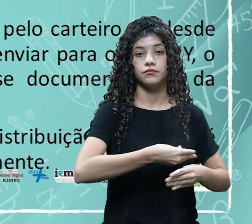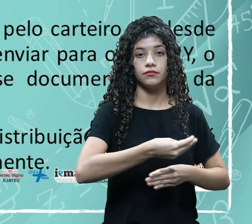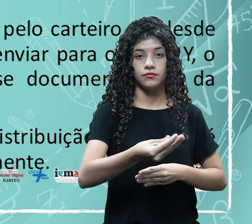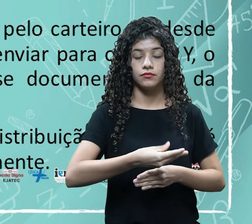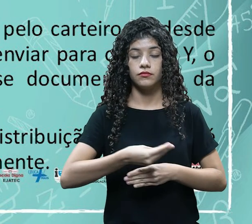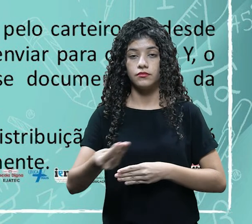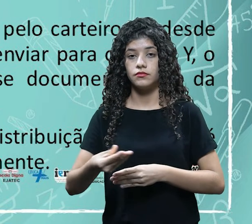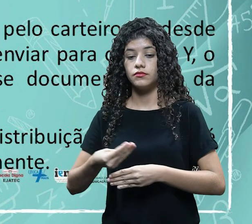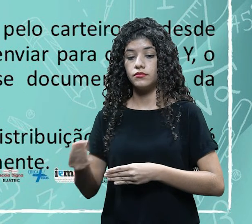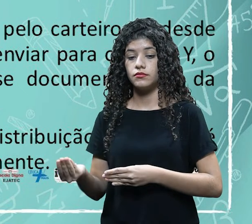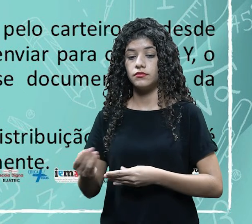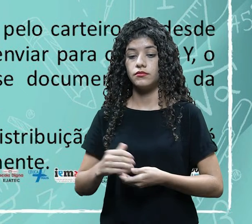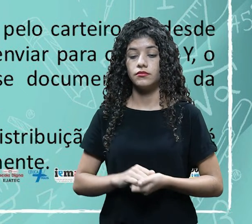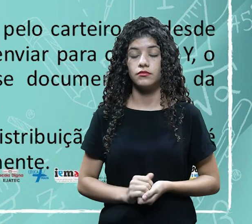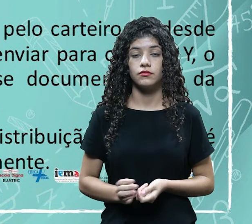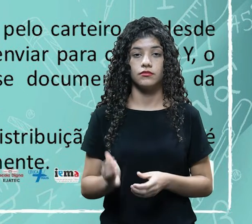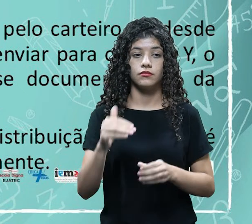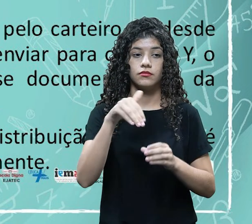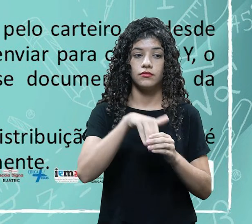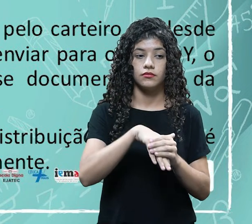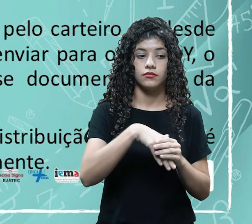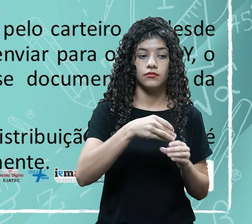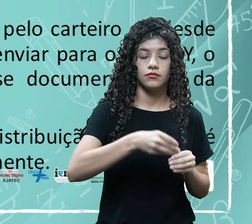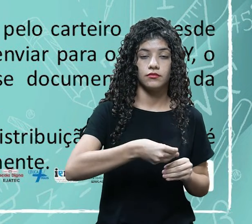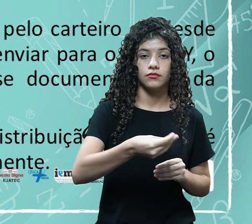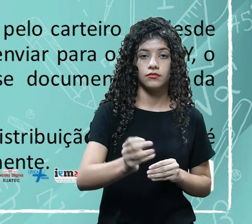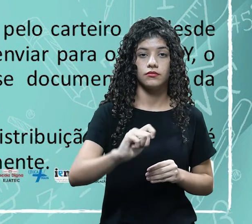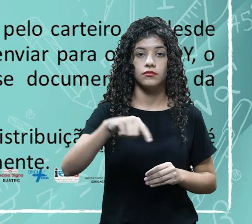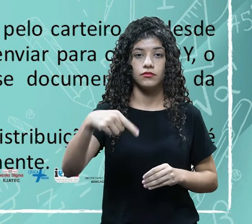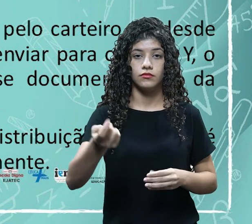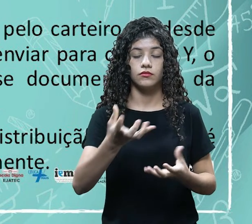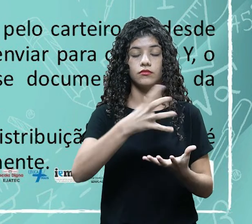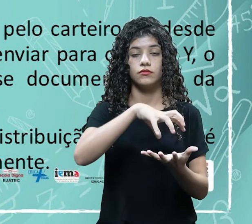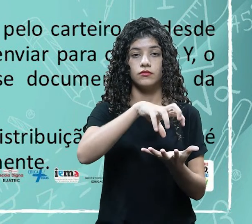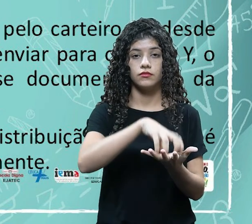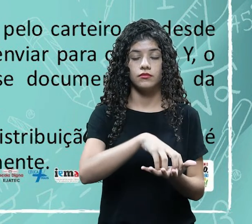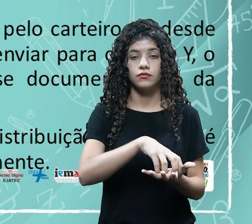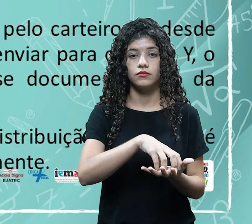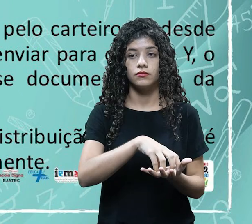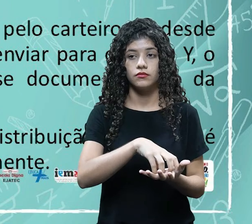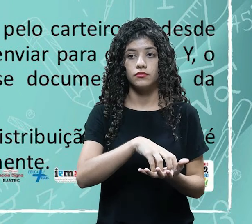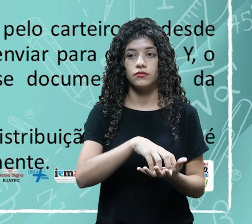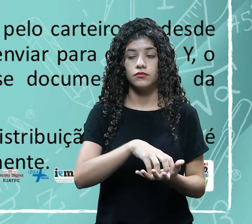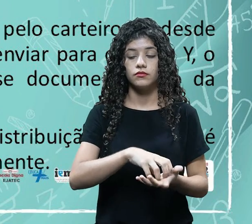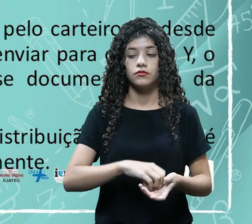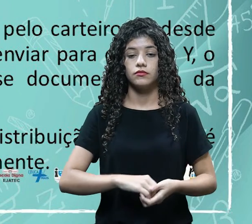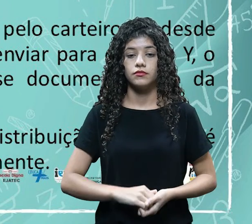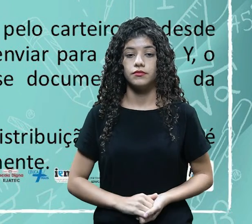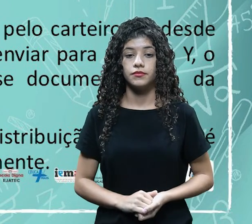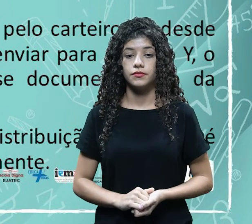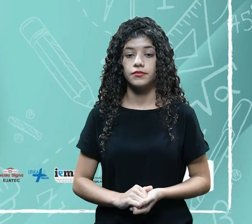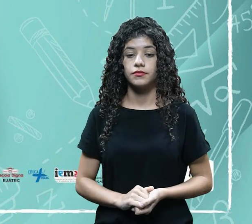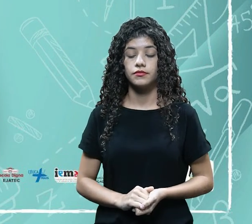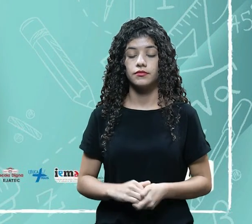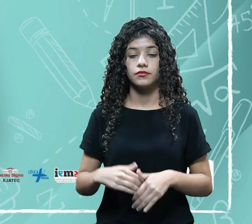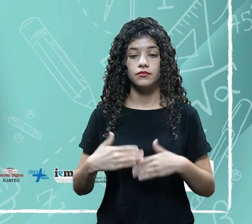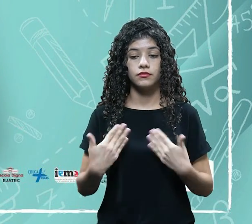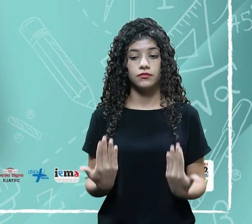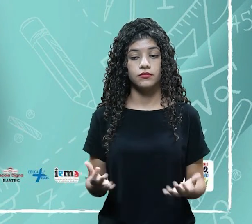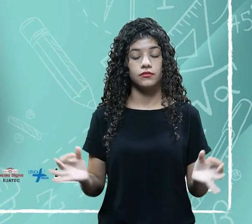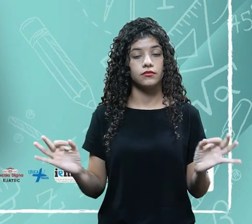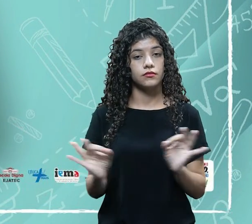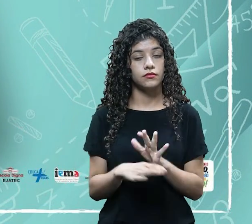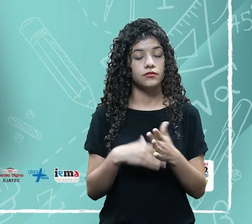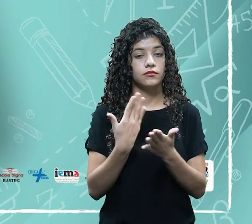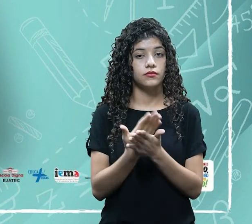a distribuição e expedição é o envio interno, né, internamente ou externamente, respectivamente.